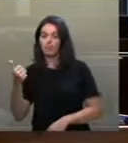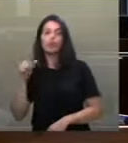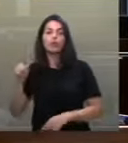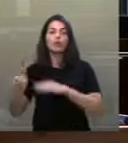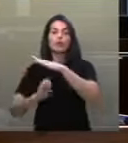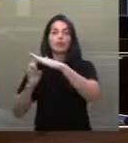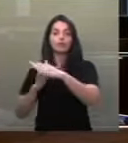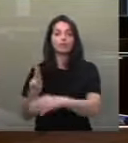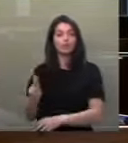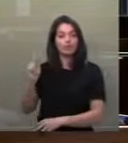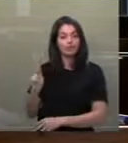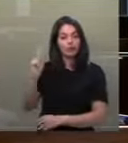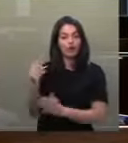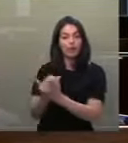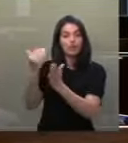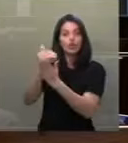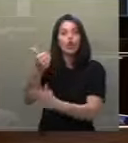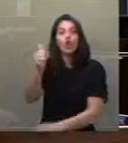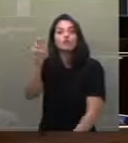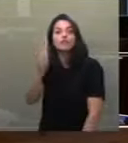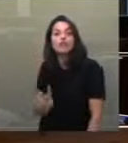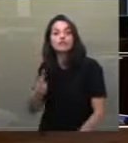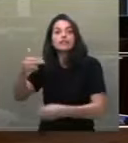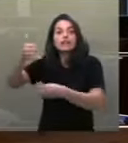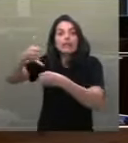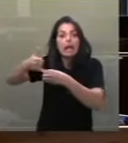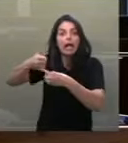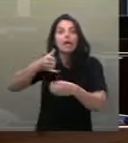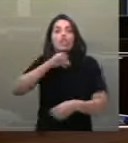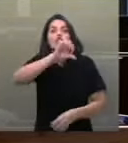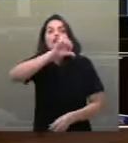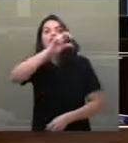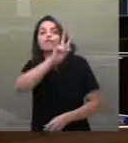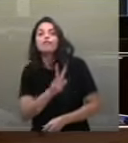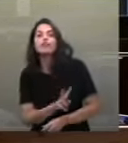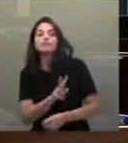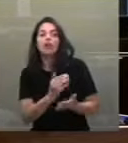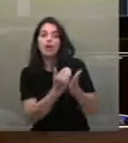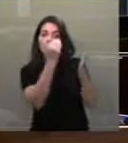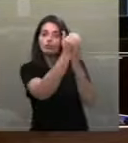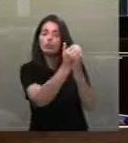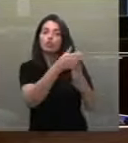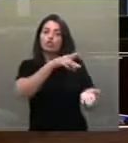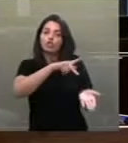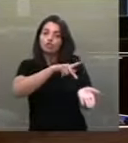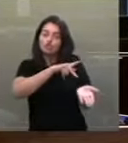o preço da refinaria da gasolina, 9 vezes o do diesel, totalizando a elevação de, respectivamente,